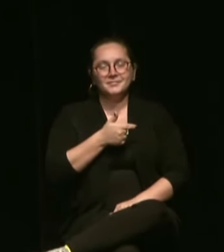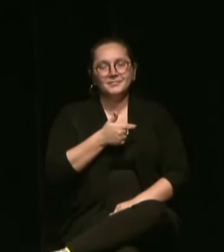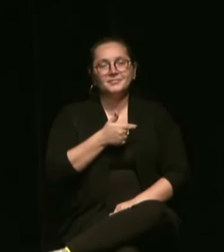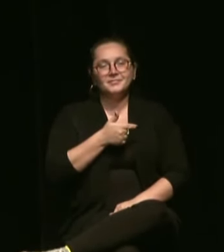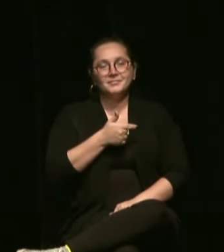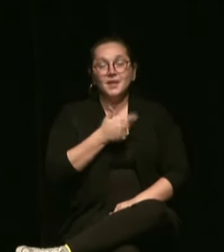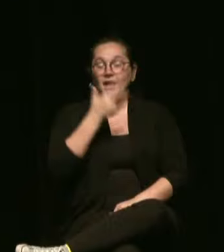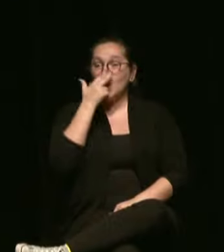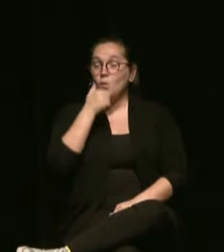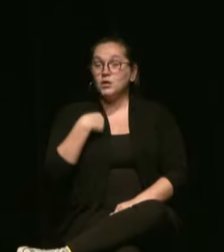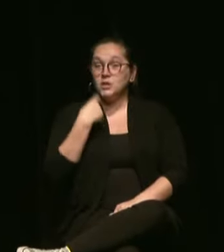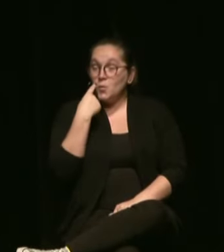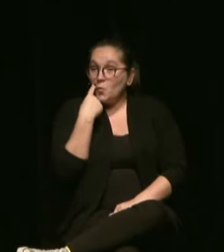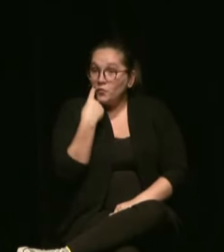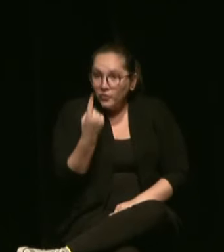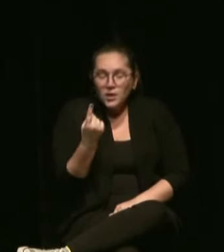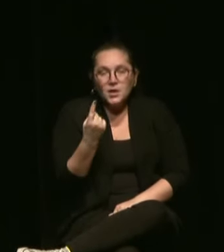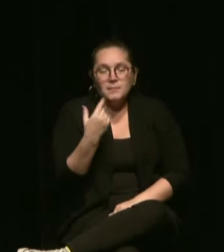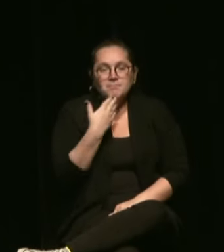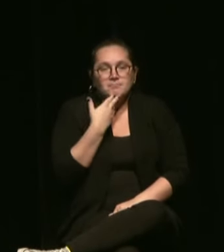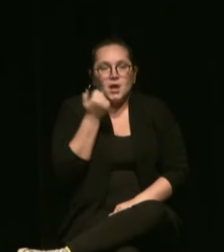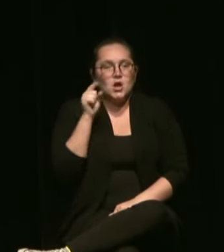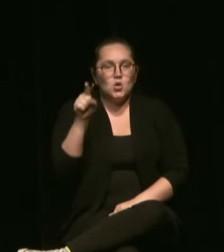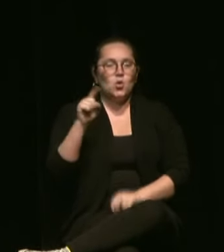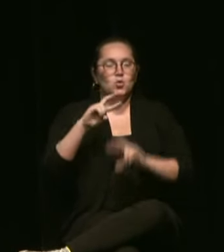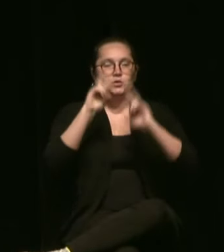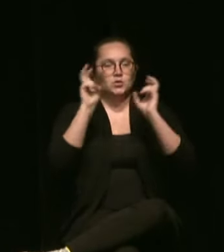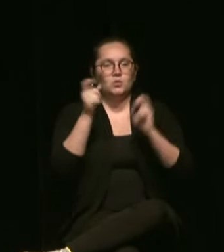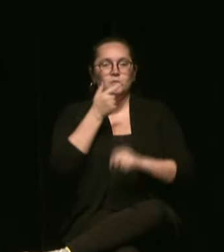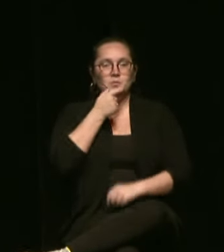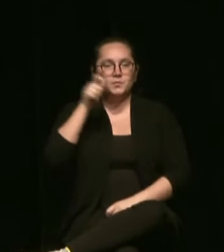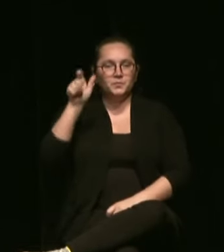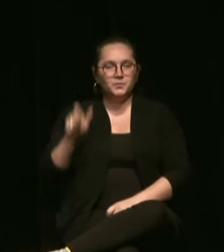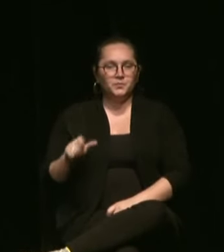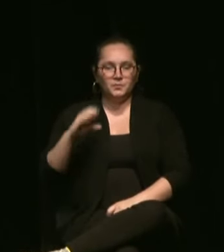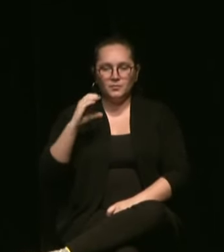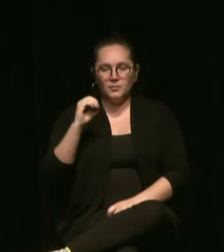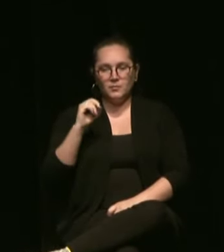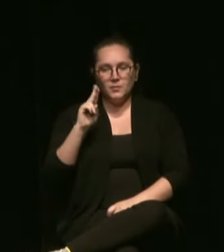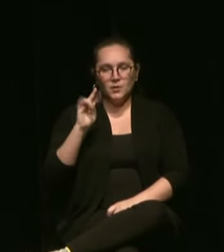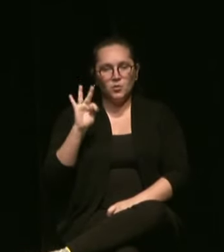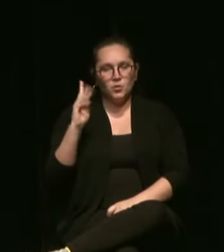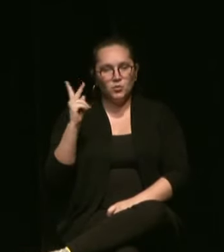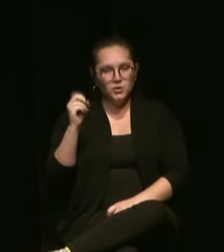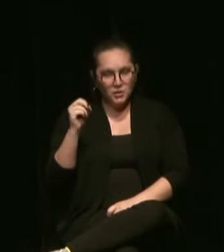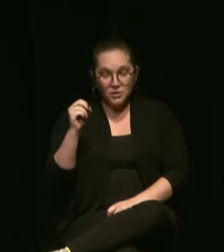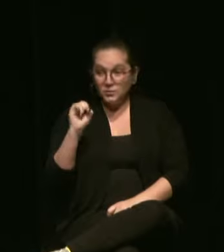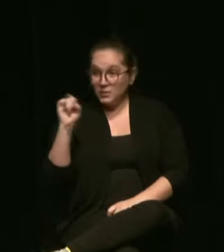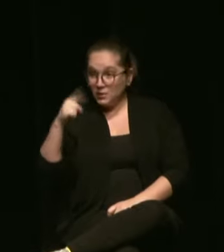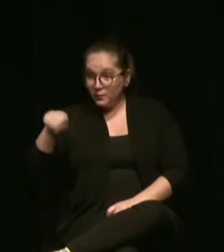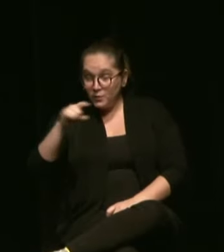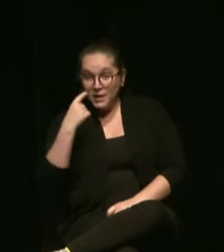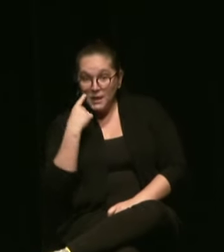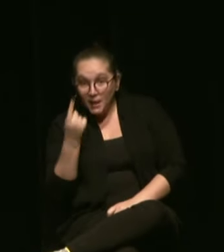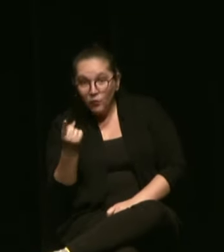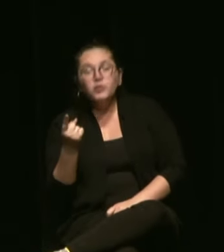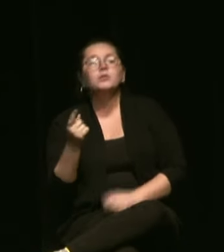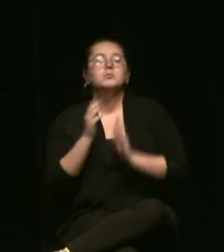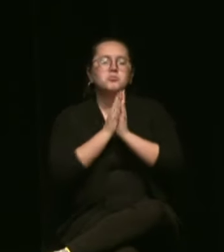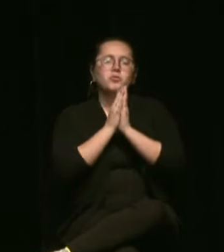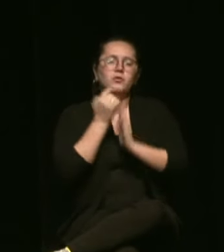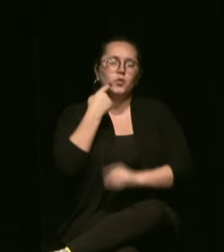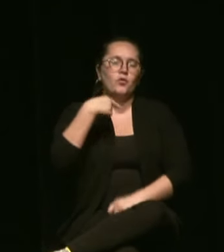Talvez seja a melhor coisa que eu já vi sobre o Coutinho. É maravilhoso. Então, quem não viu, depois não deixa de